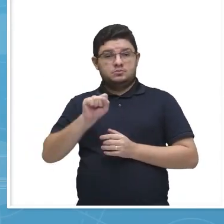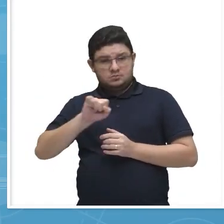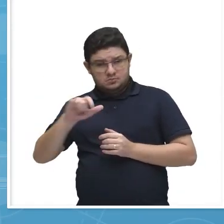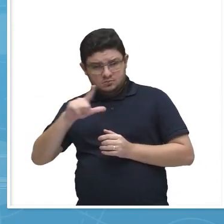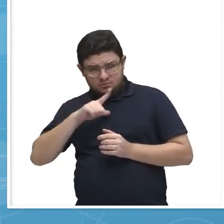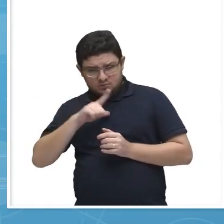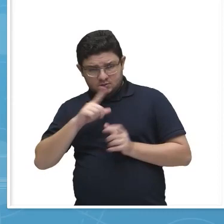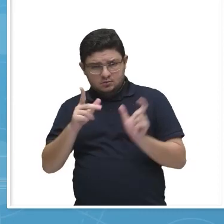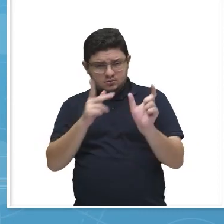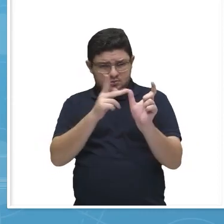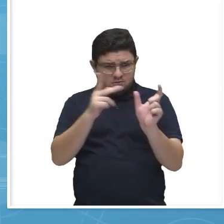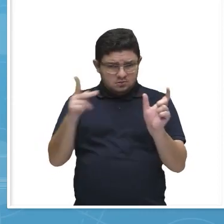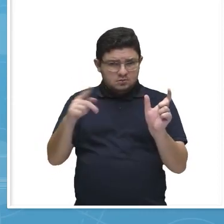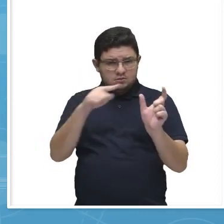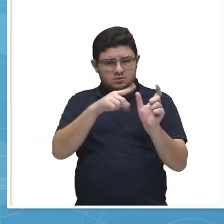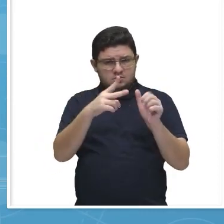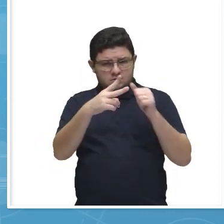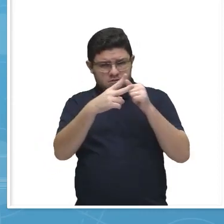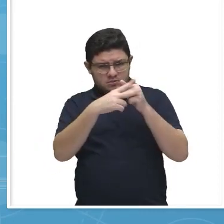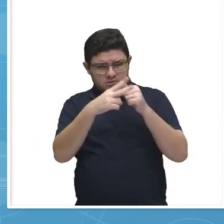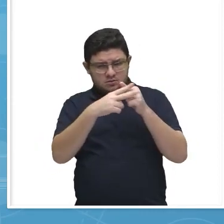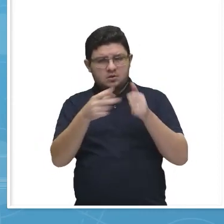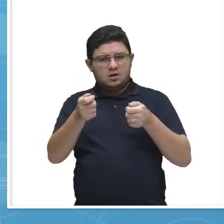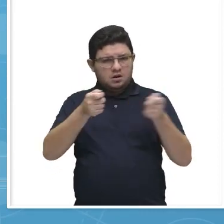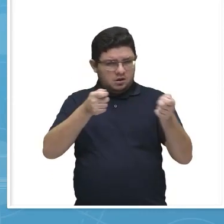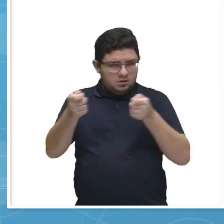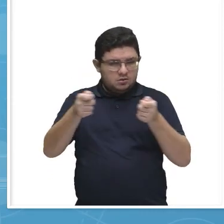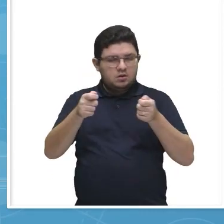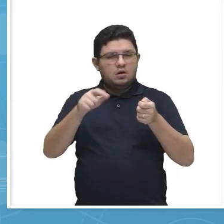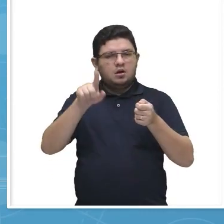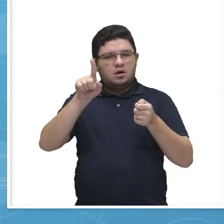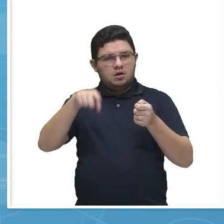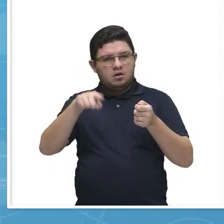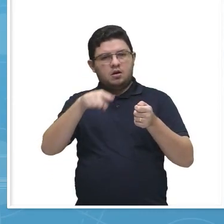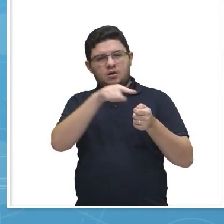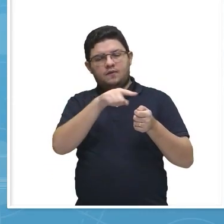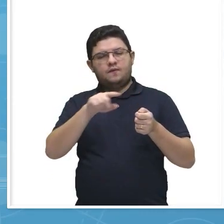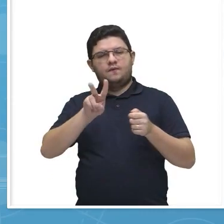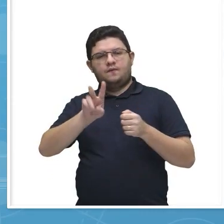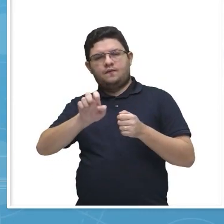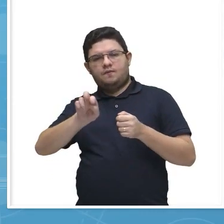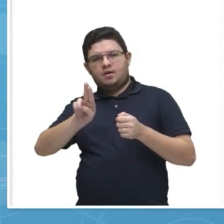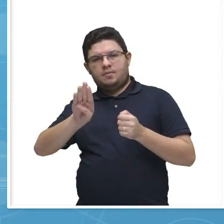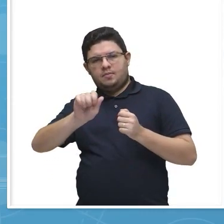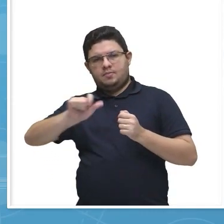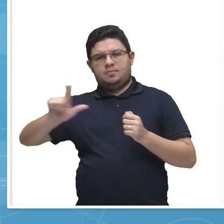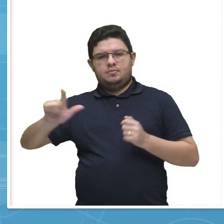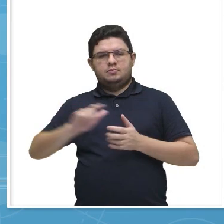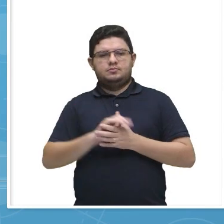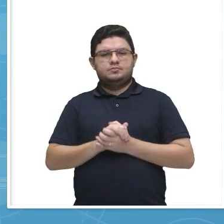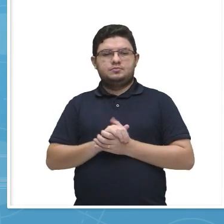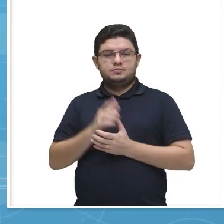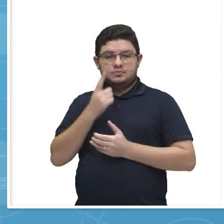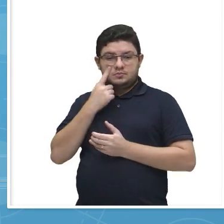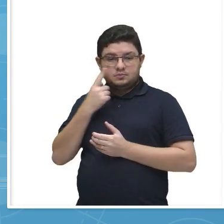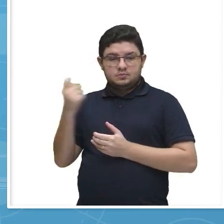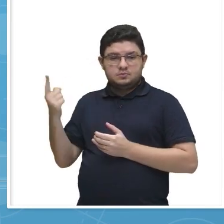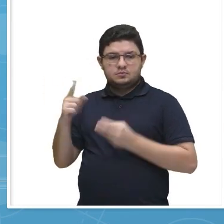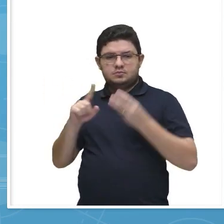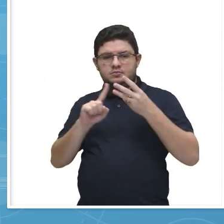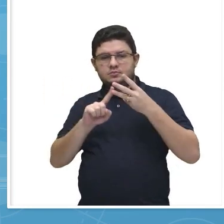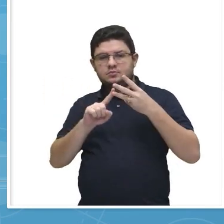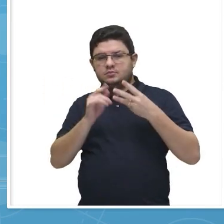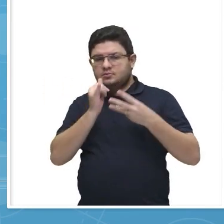predicado nominal. Acompanhando aqui, o maratonista chegou vitorioso na reta final. Quem é o sujeito da